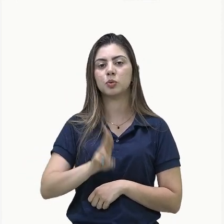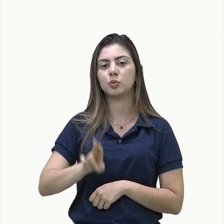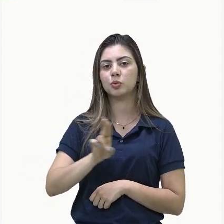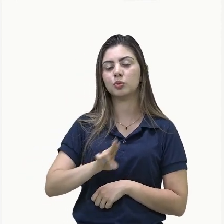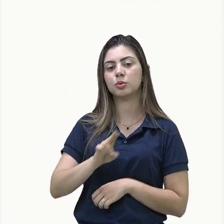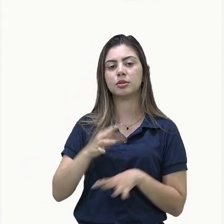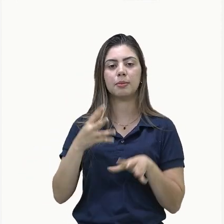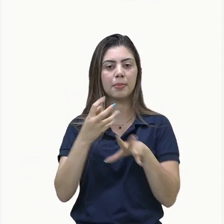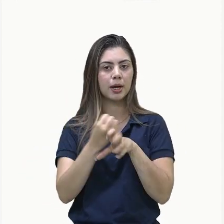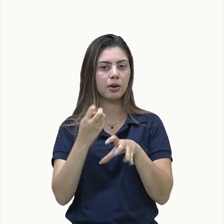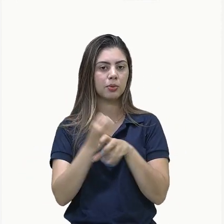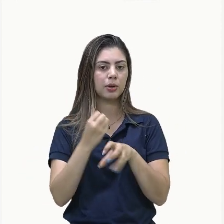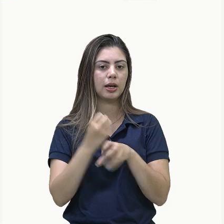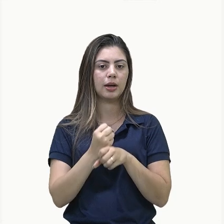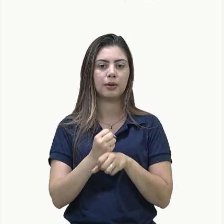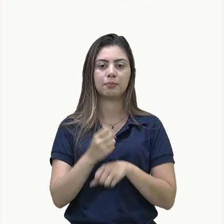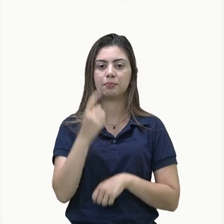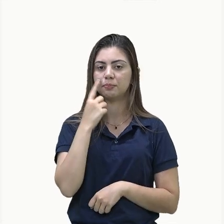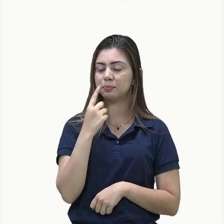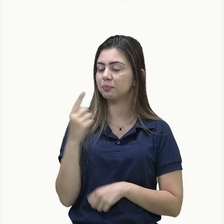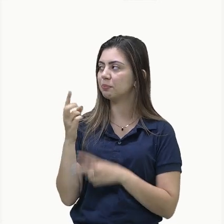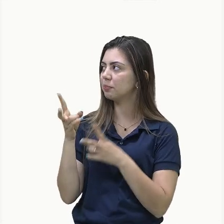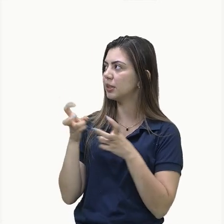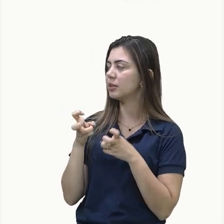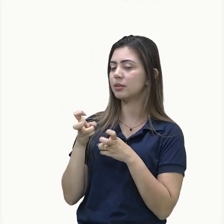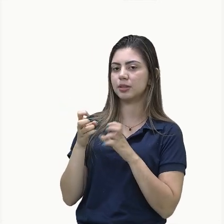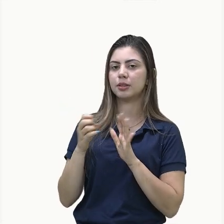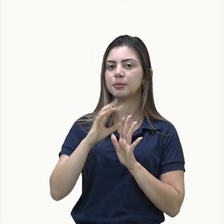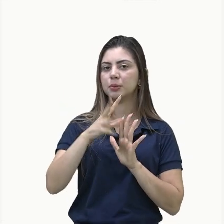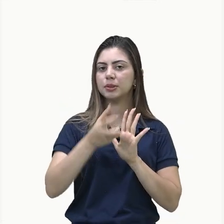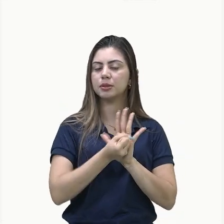certo? Aqui, ó, ohm,